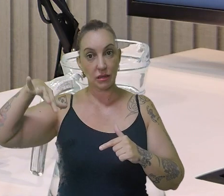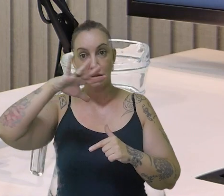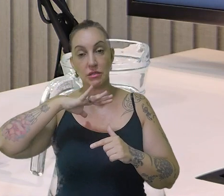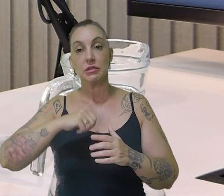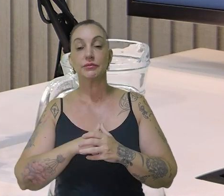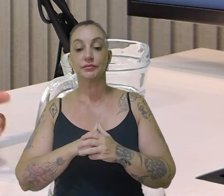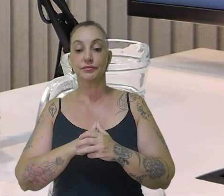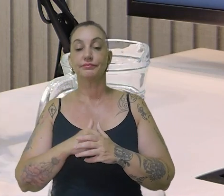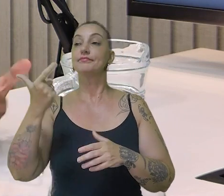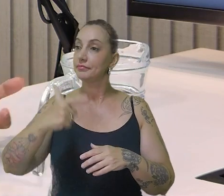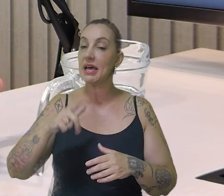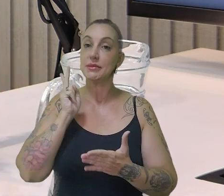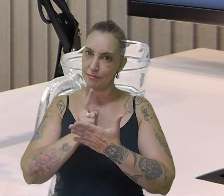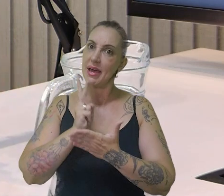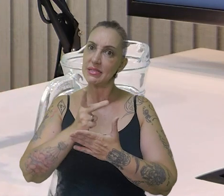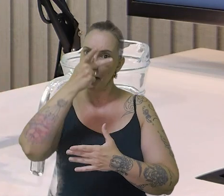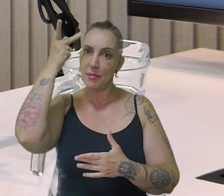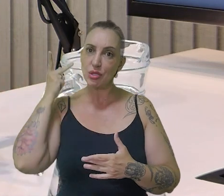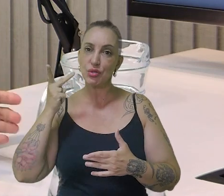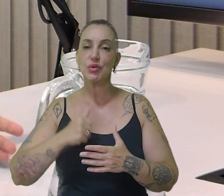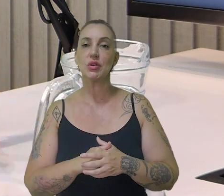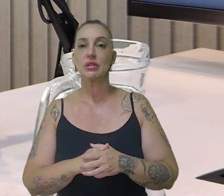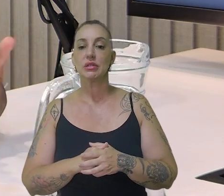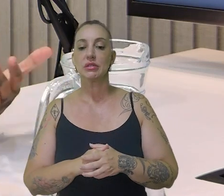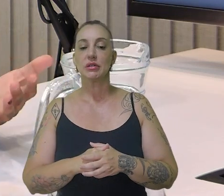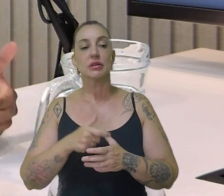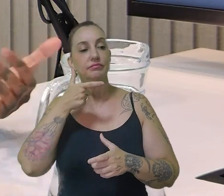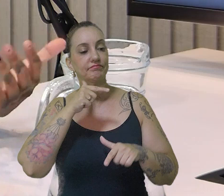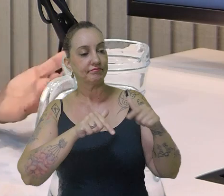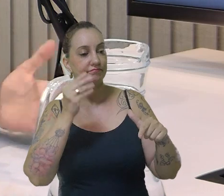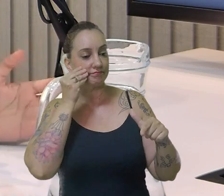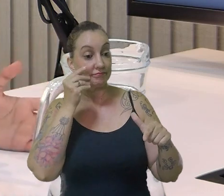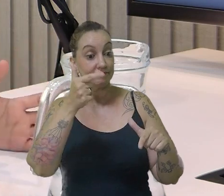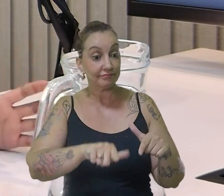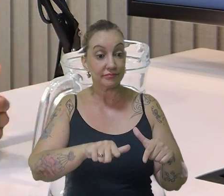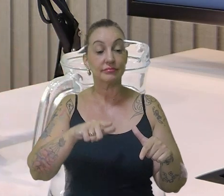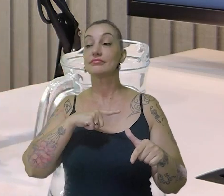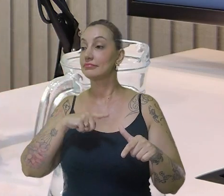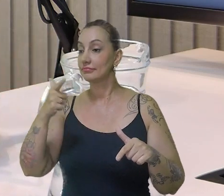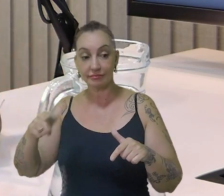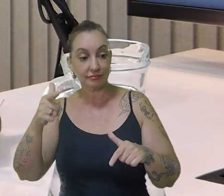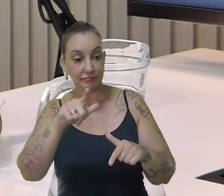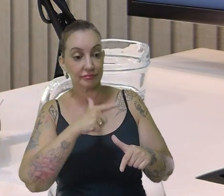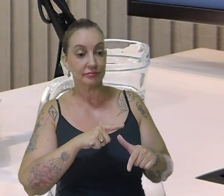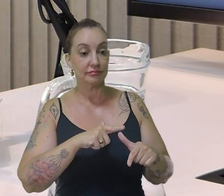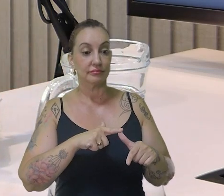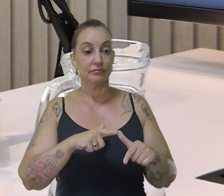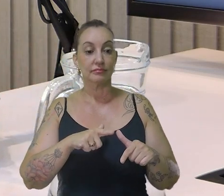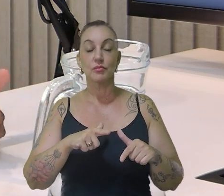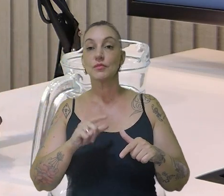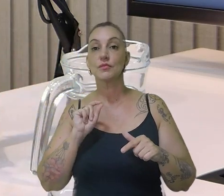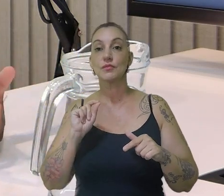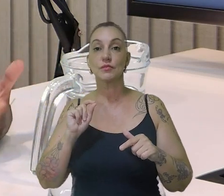pessoas repetidas assim vamos dizer assim né Eu trabalho com a pessoa de repente eu tenho a oportunidade de trabalhar com ela de novo então eu trabalho muito na